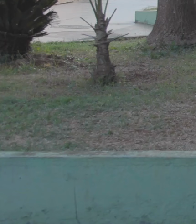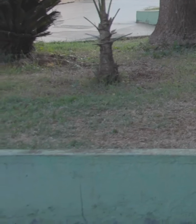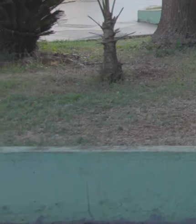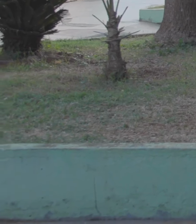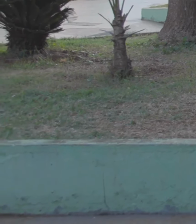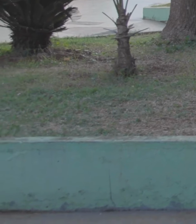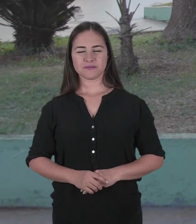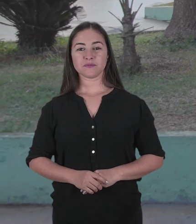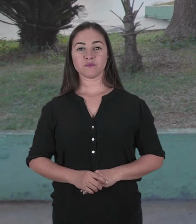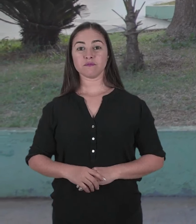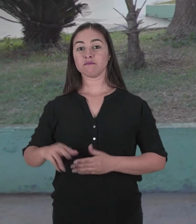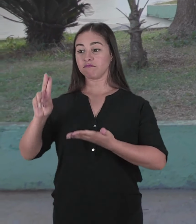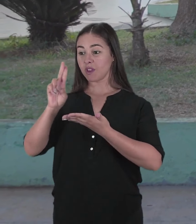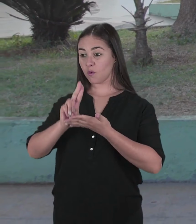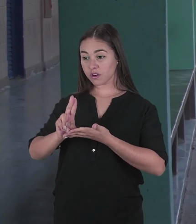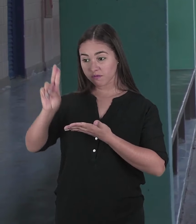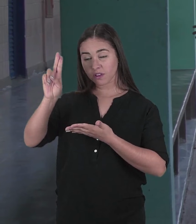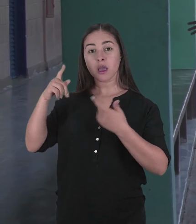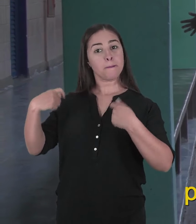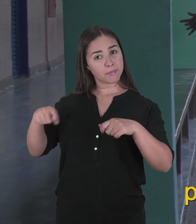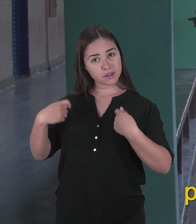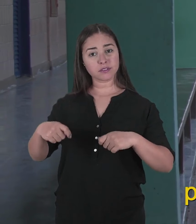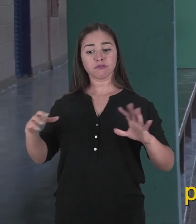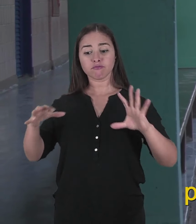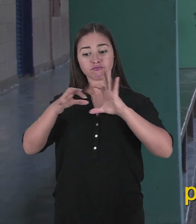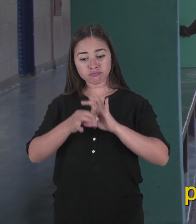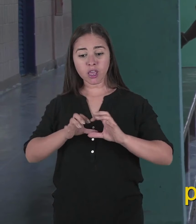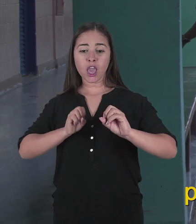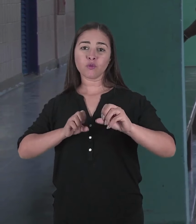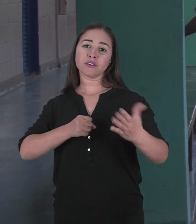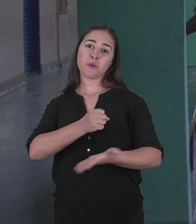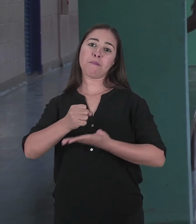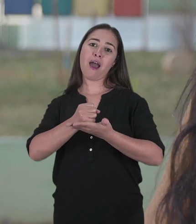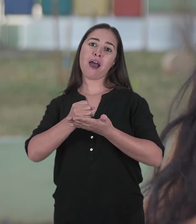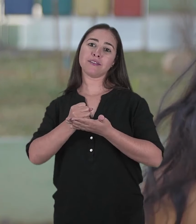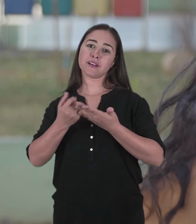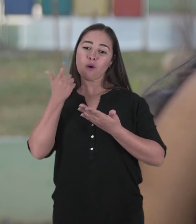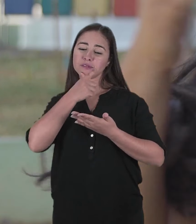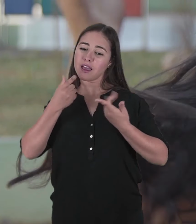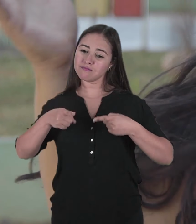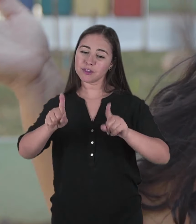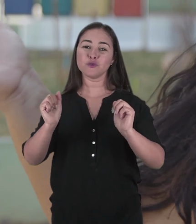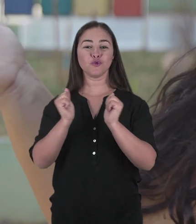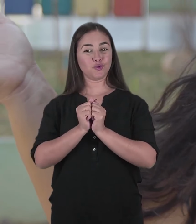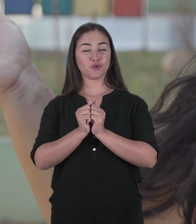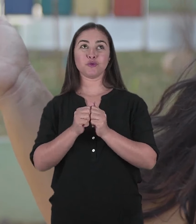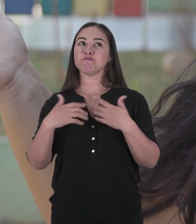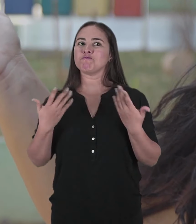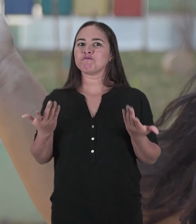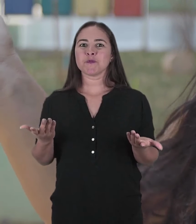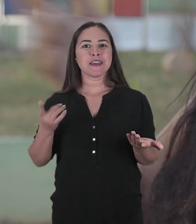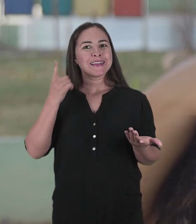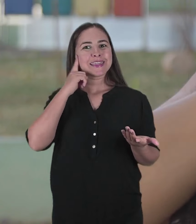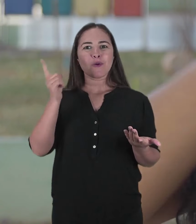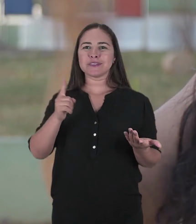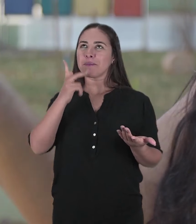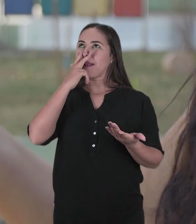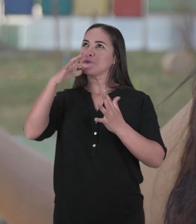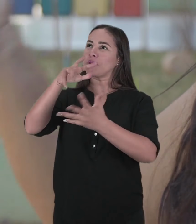A universidade, ela precisa dar a mão da educação básica para a gente começar a andar junto, sabe? Por algum motivo que